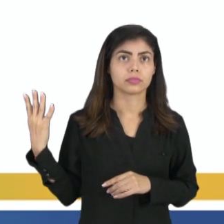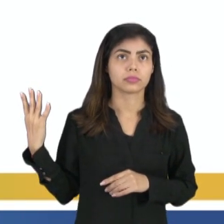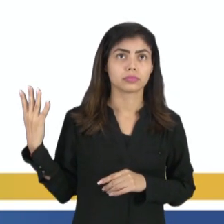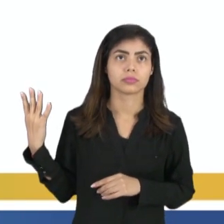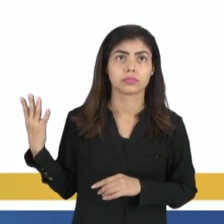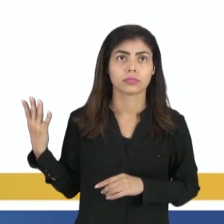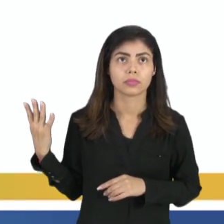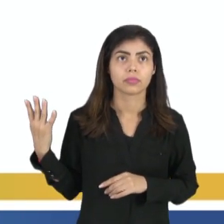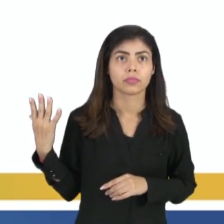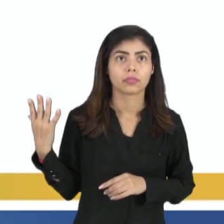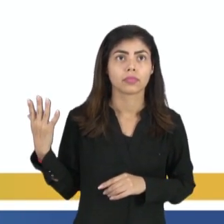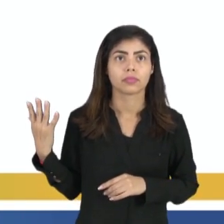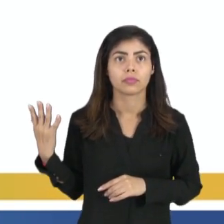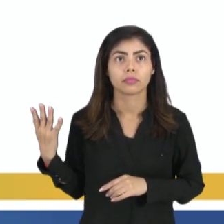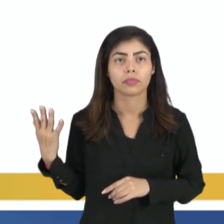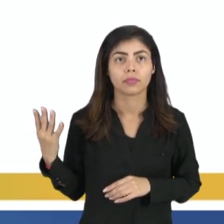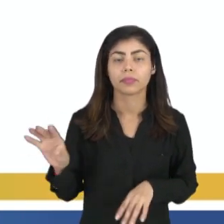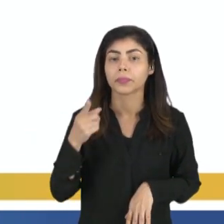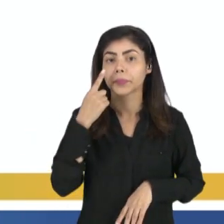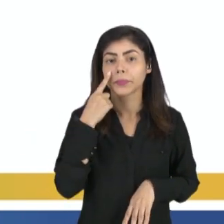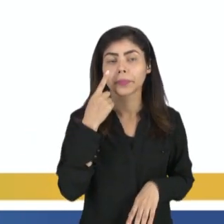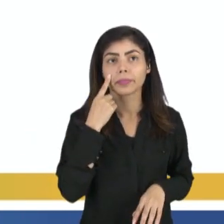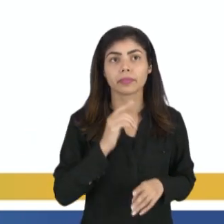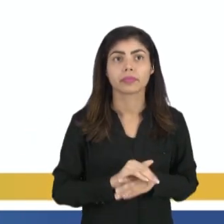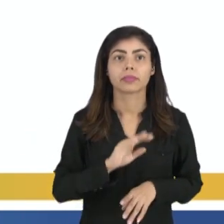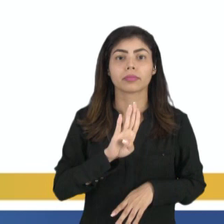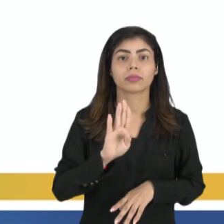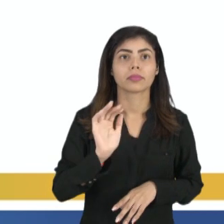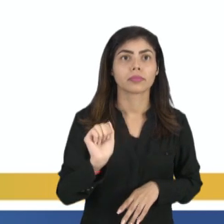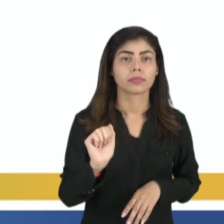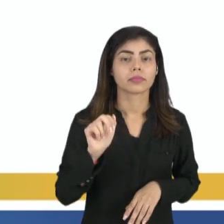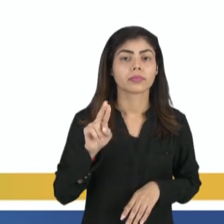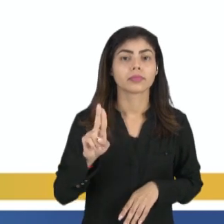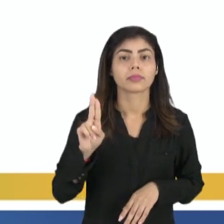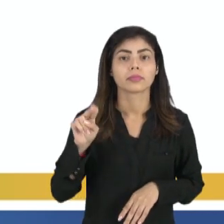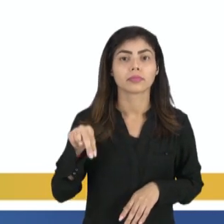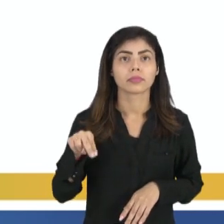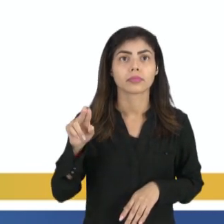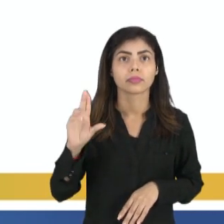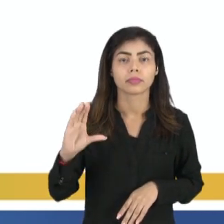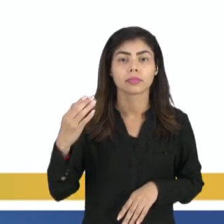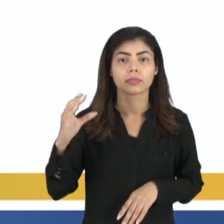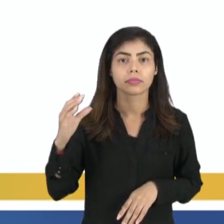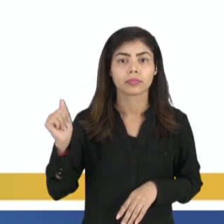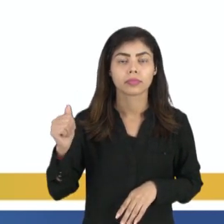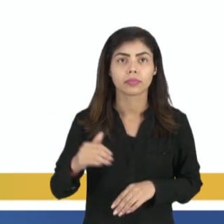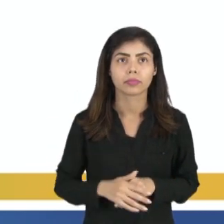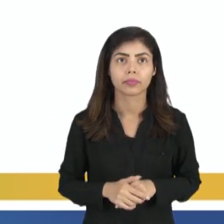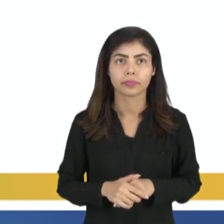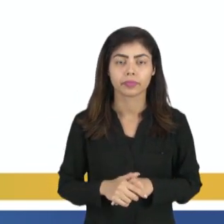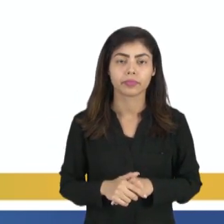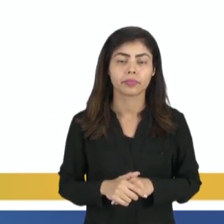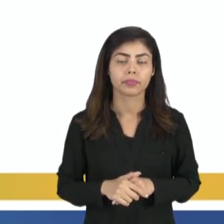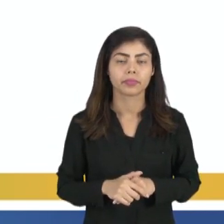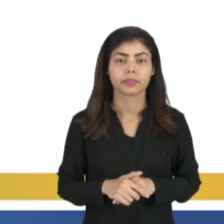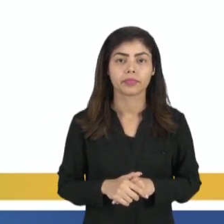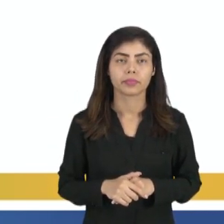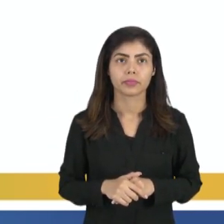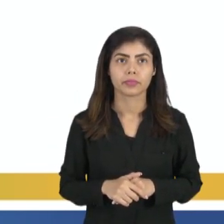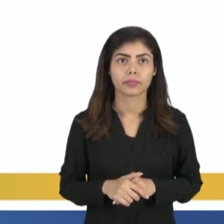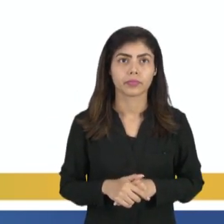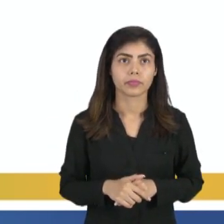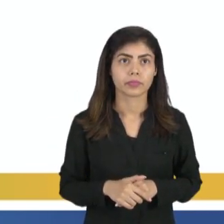só beijo nós temos a palavra bagunça Vamos separar essa palavra em